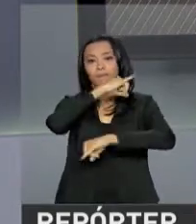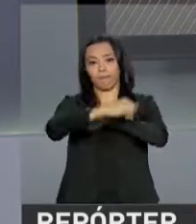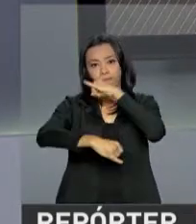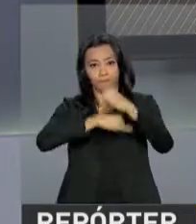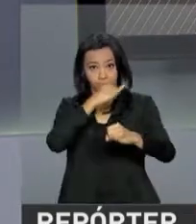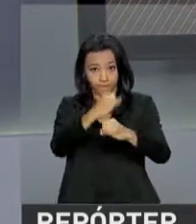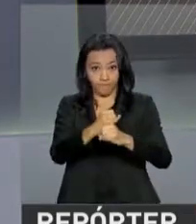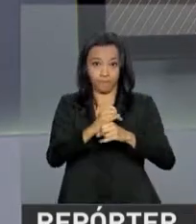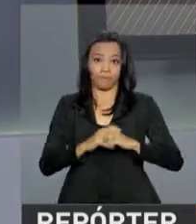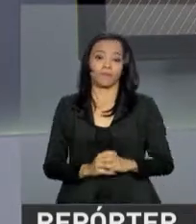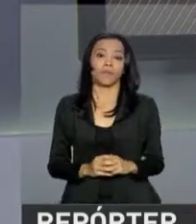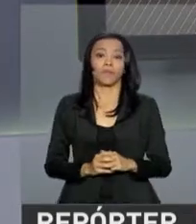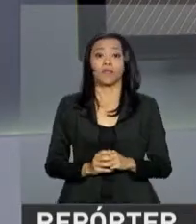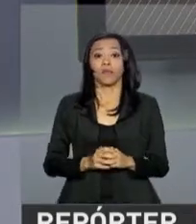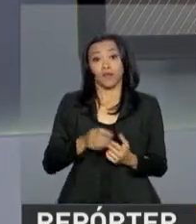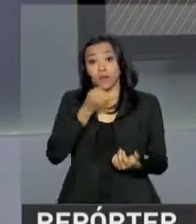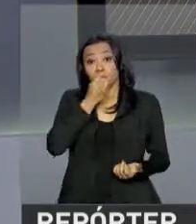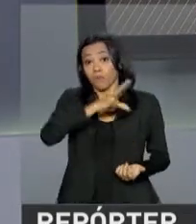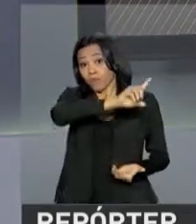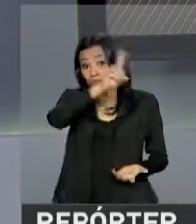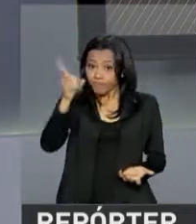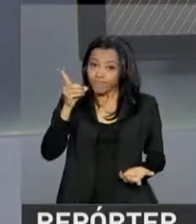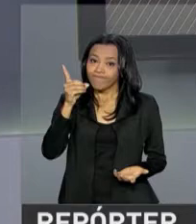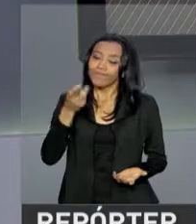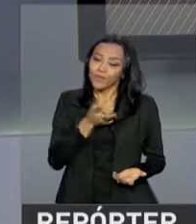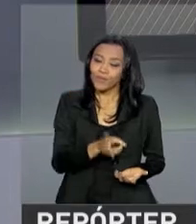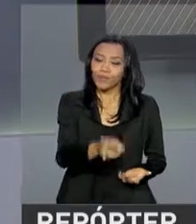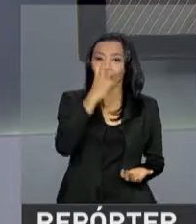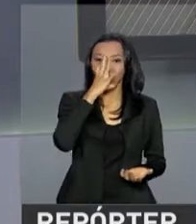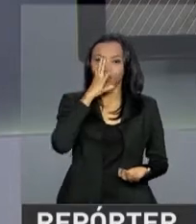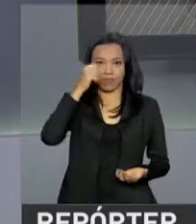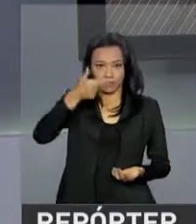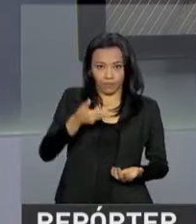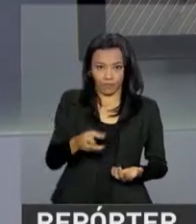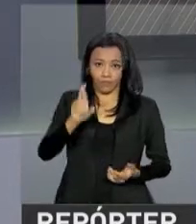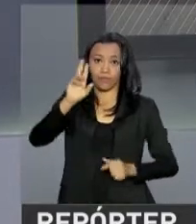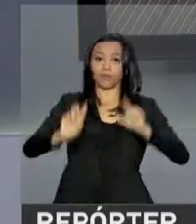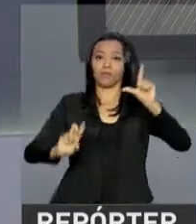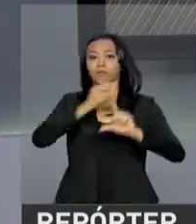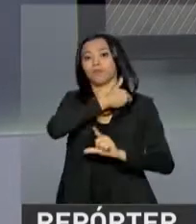da NBR na internet. Um bom dia para você e continue com a gente aqui na